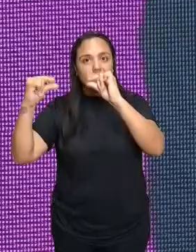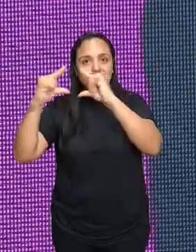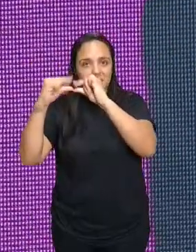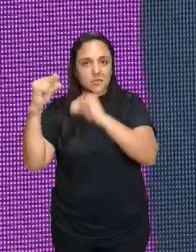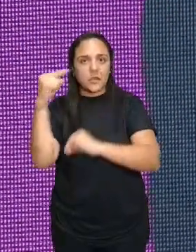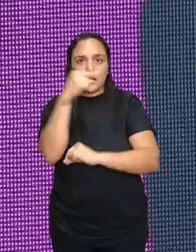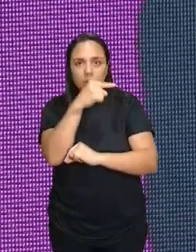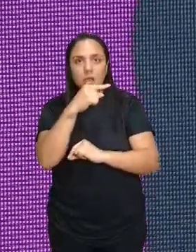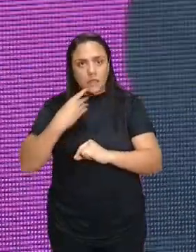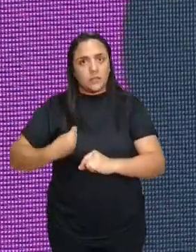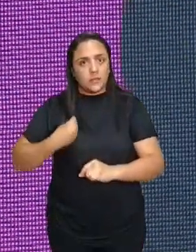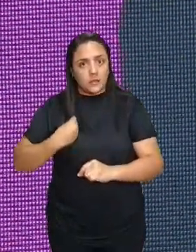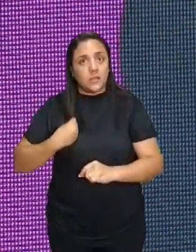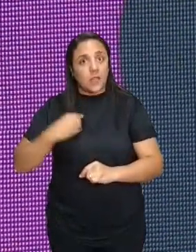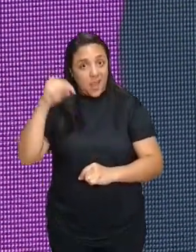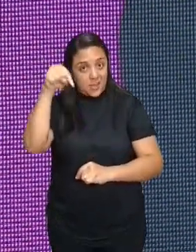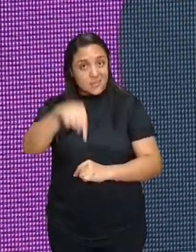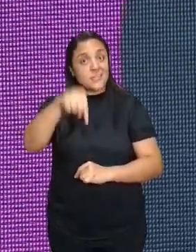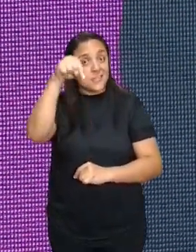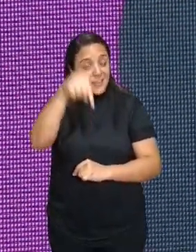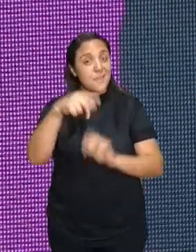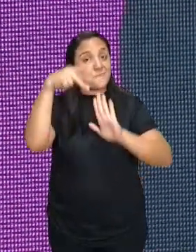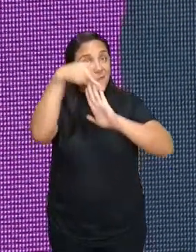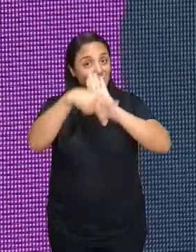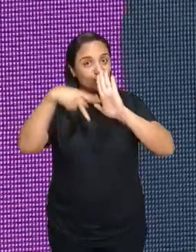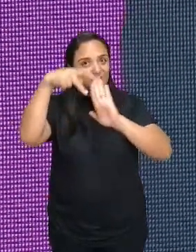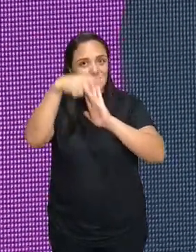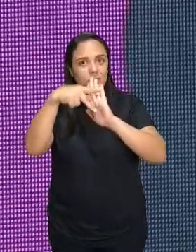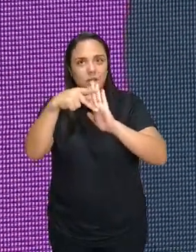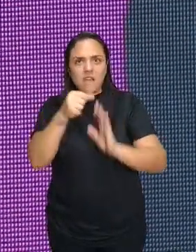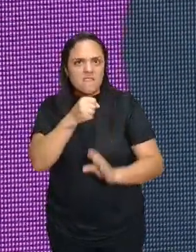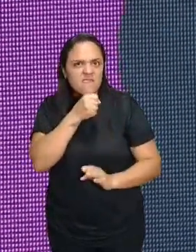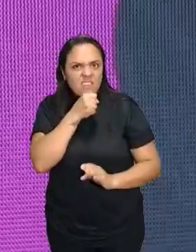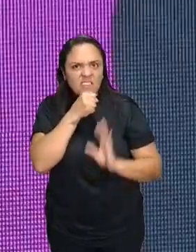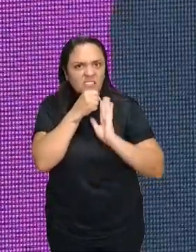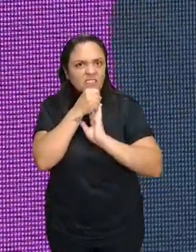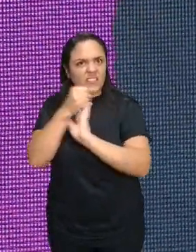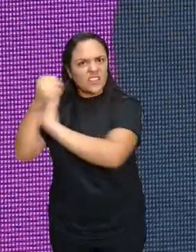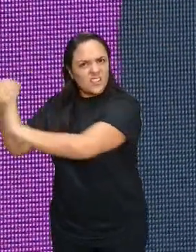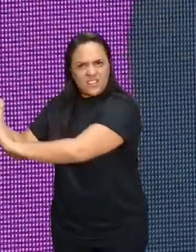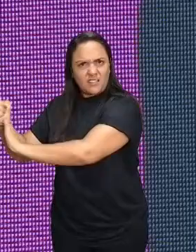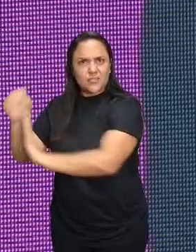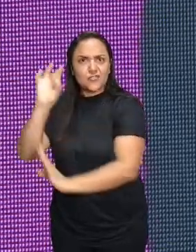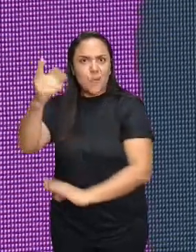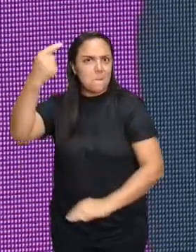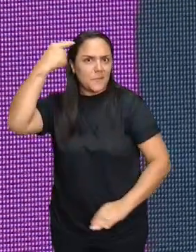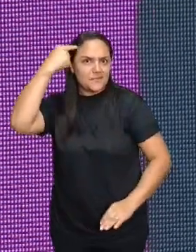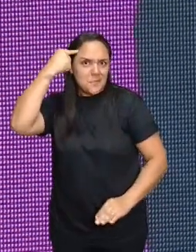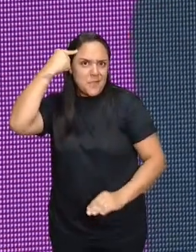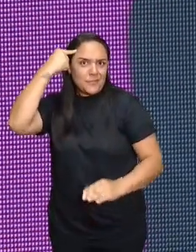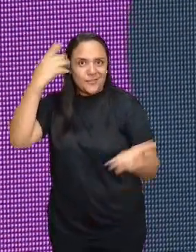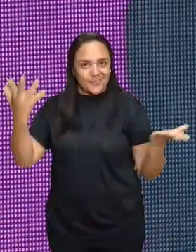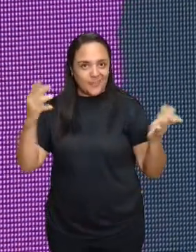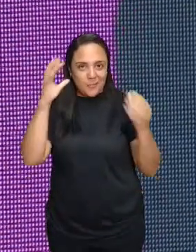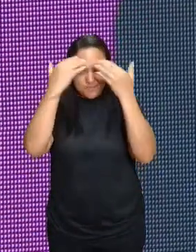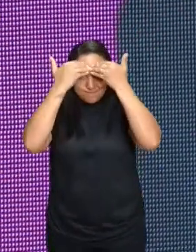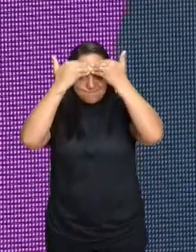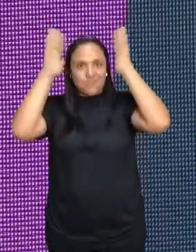está presente no nosso projeto para mostrar que velho mesmo é a maneira como a gente pensa. Então, sempre quando a gente